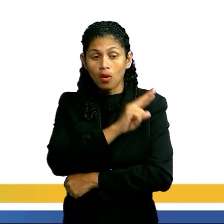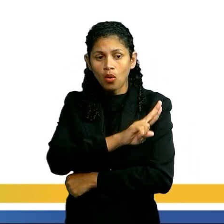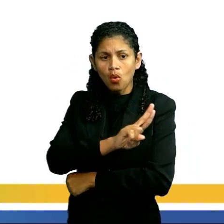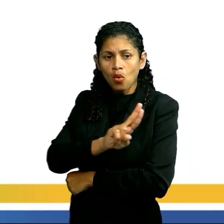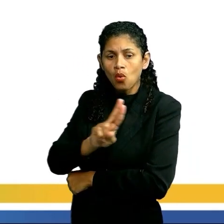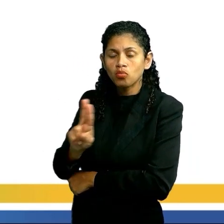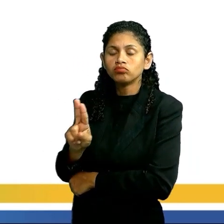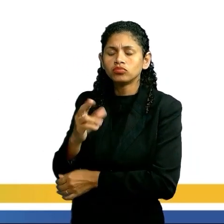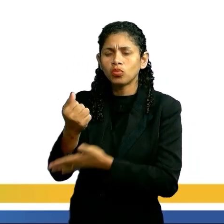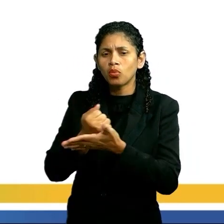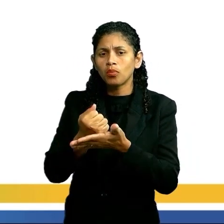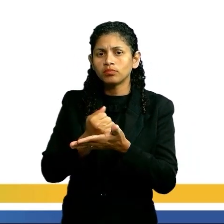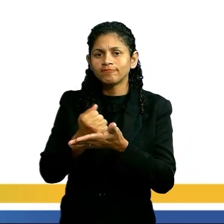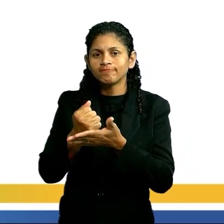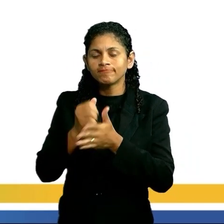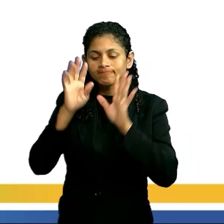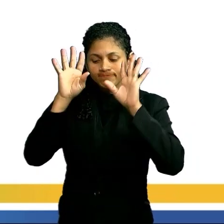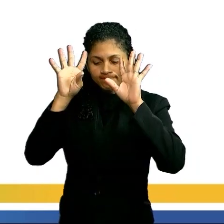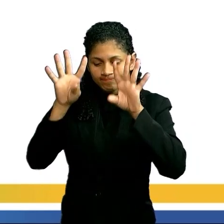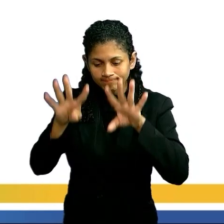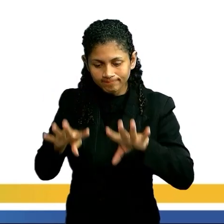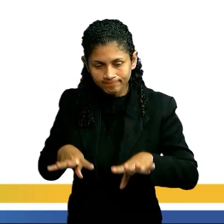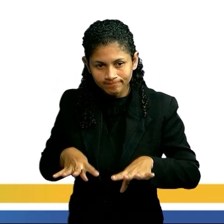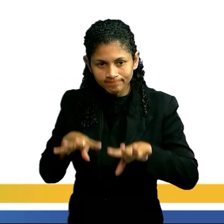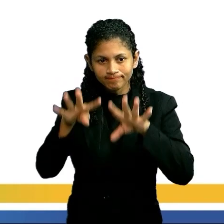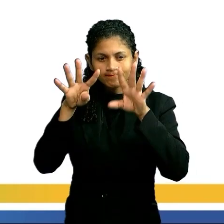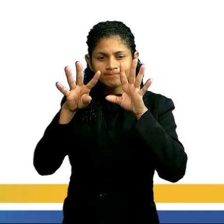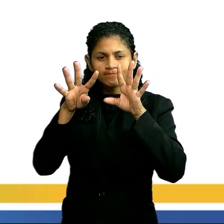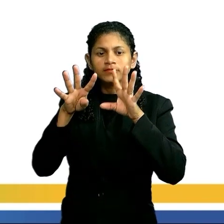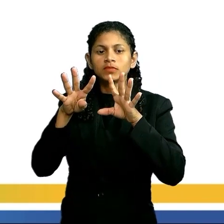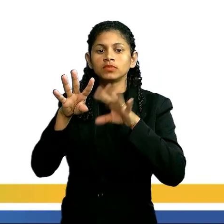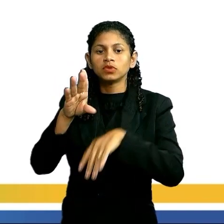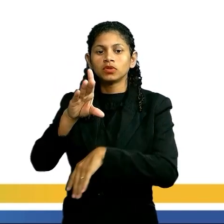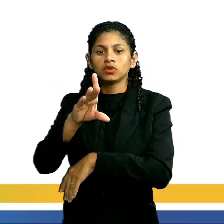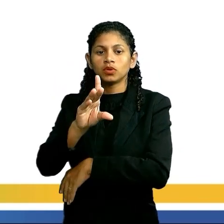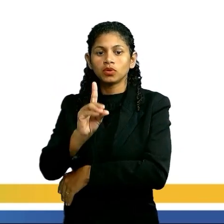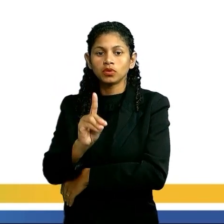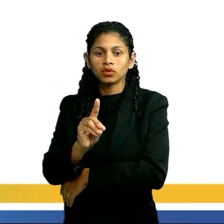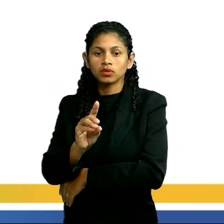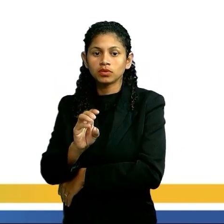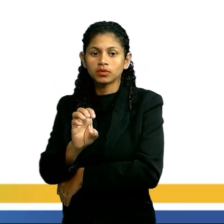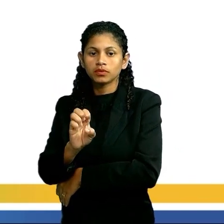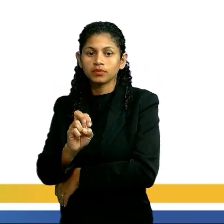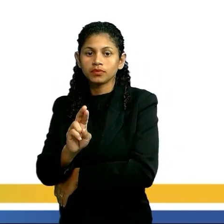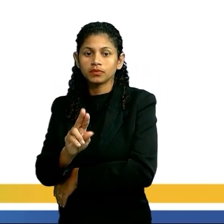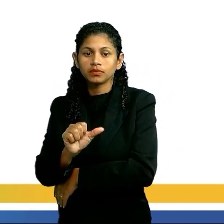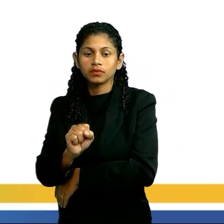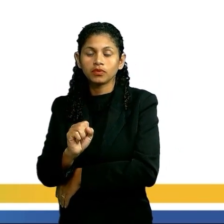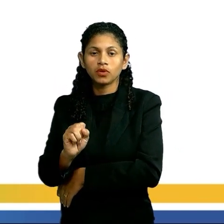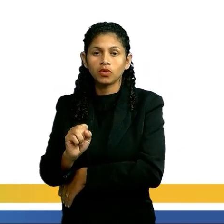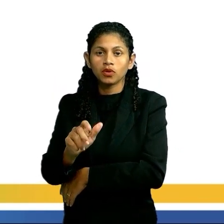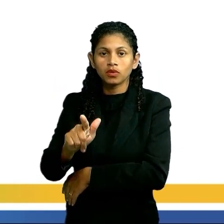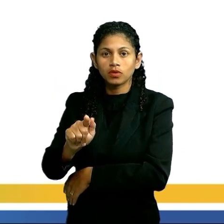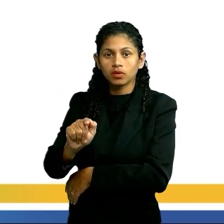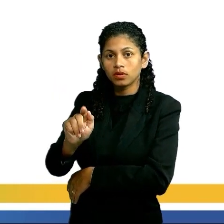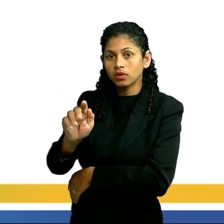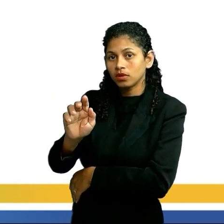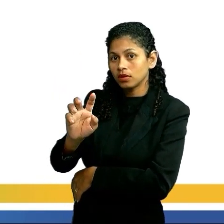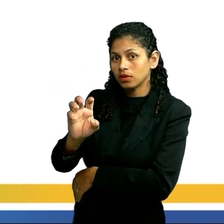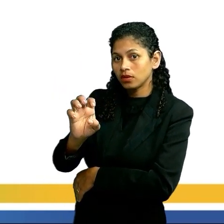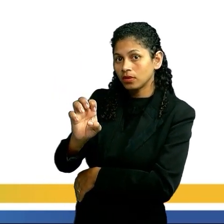em homenagem ao deus grego do sono, que é o Morfeu. Então, por isso que aí vem a morfina, tá?